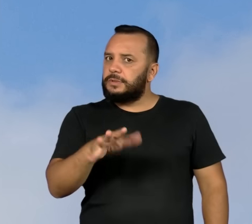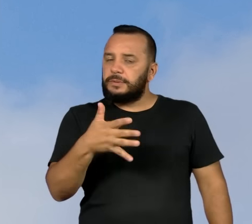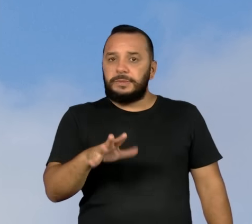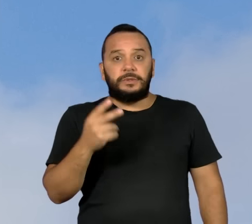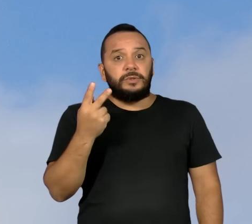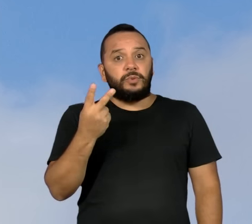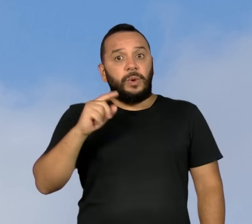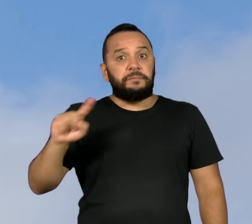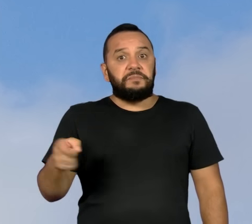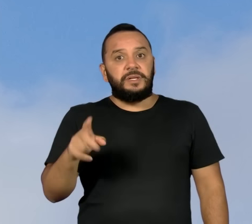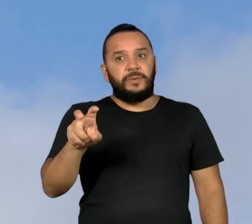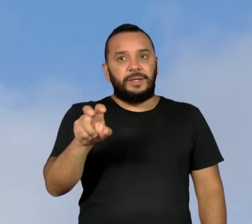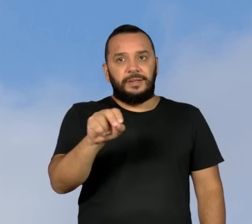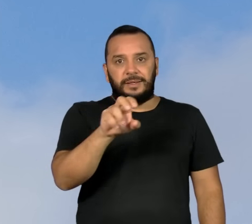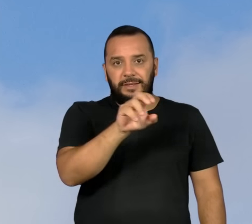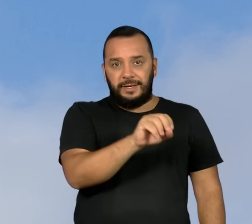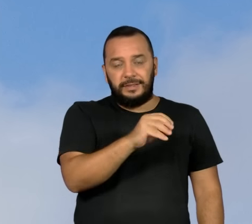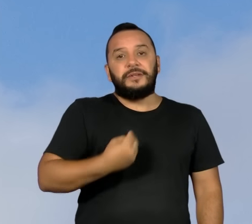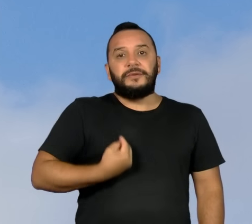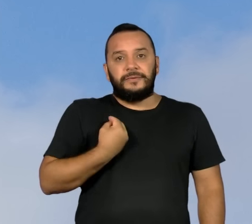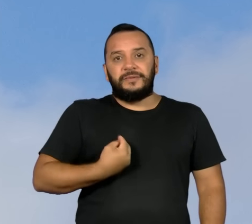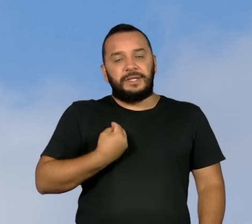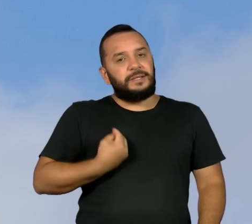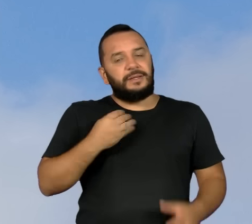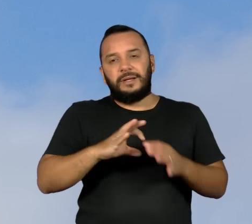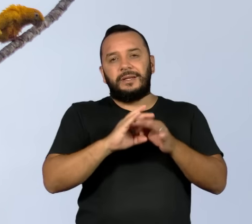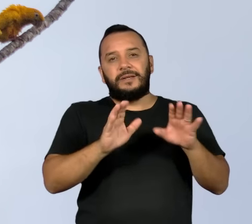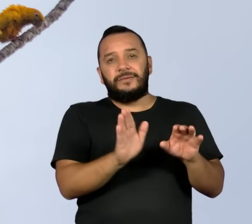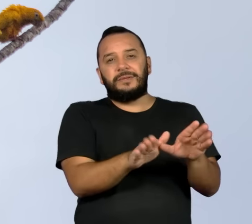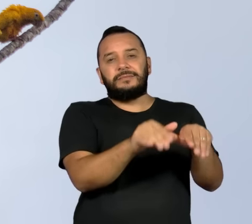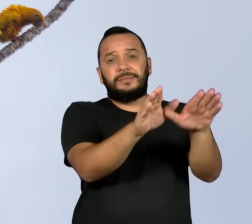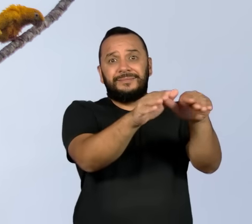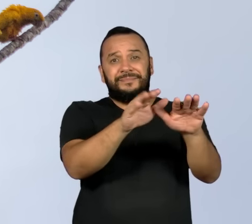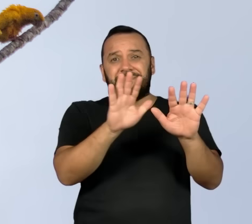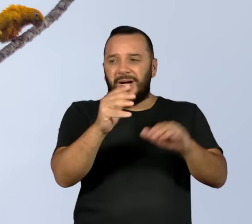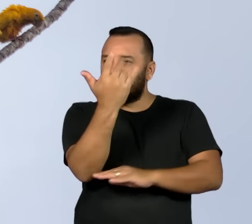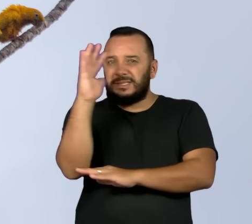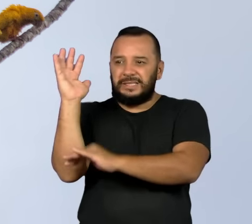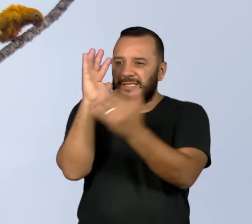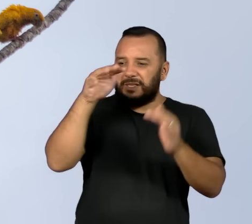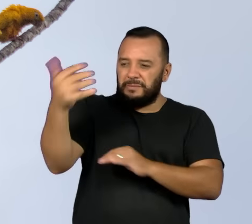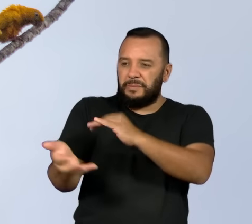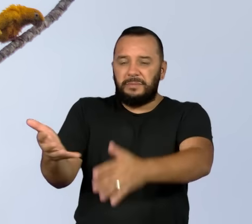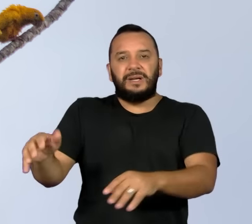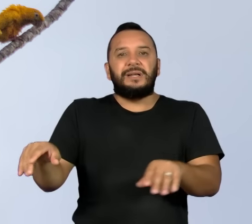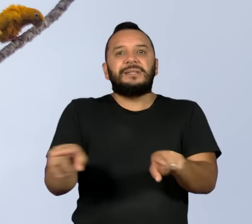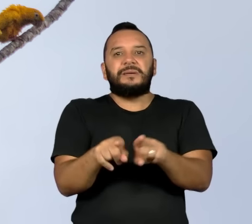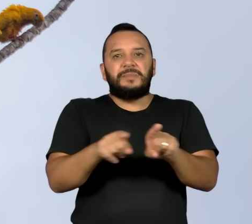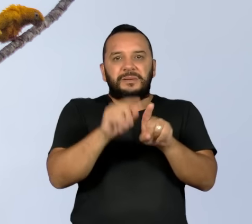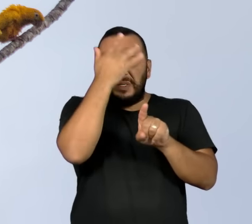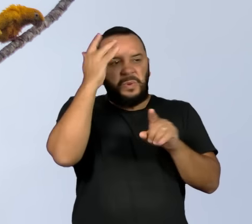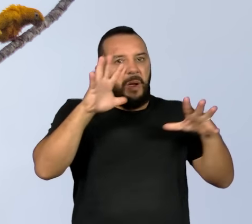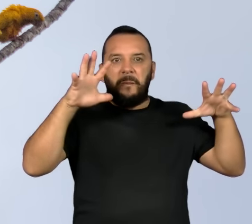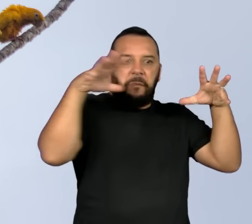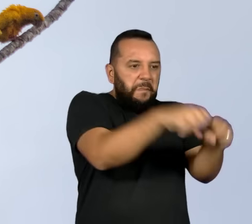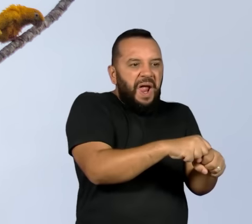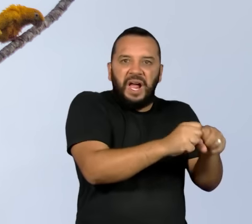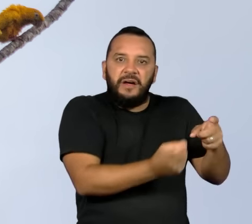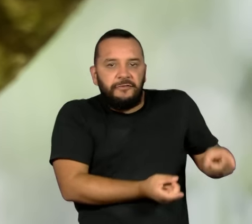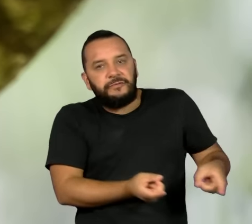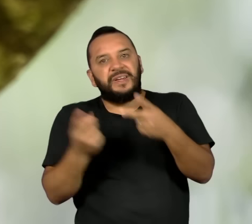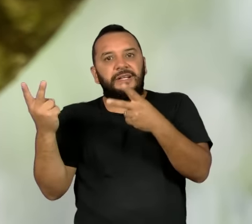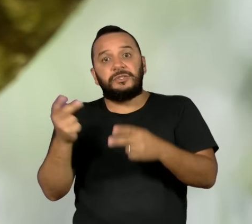.500 aves em vida livre. Desmatamentos e captura para o tráfico colocaram as arara jubas em risco